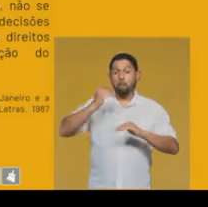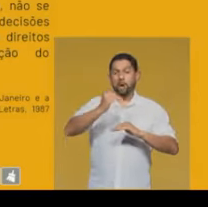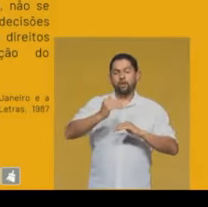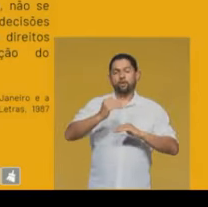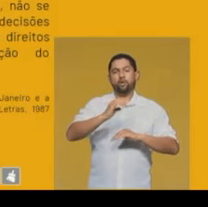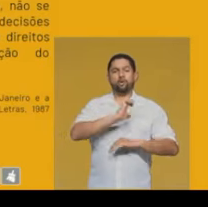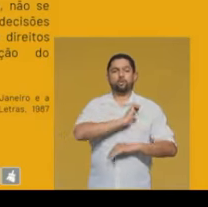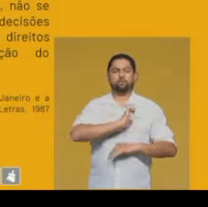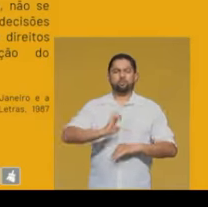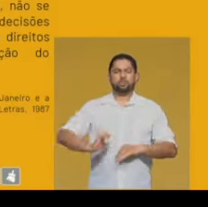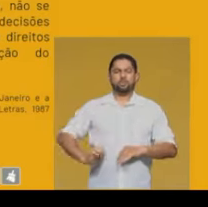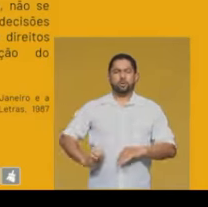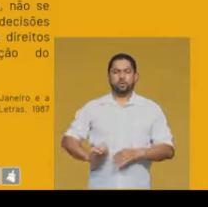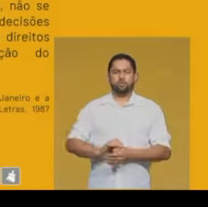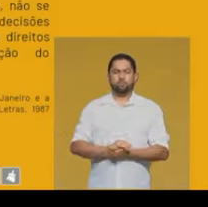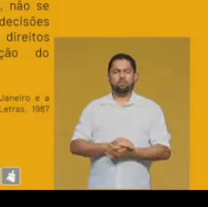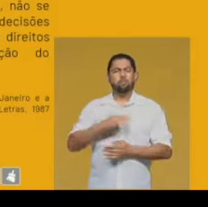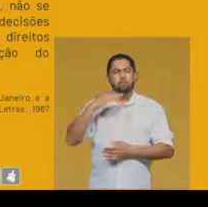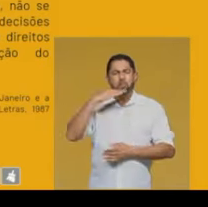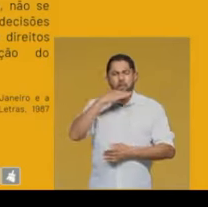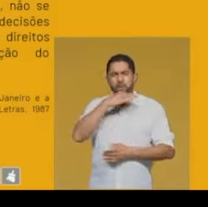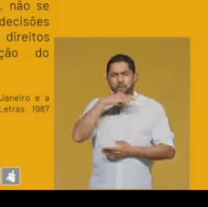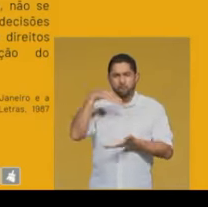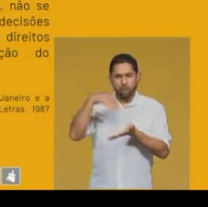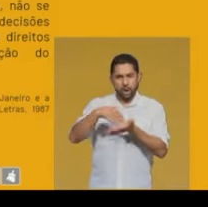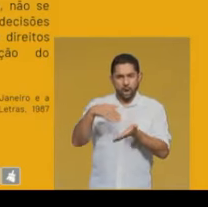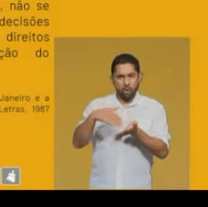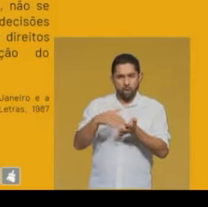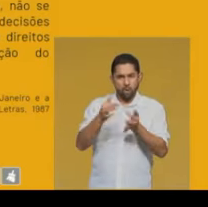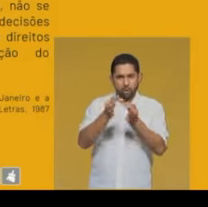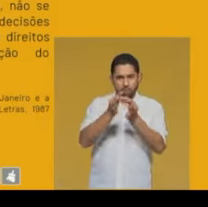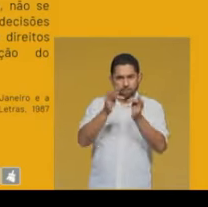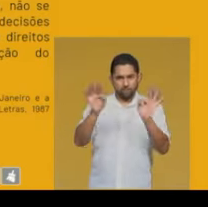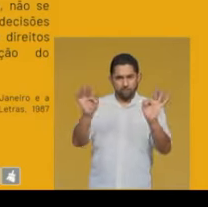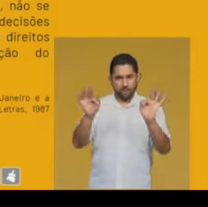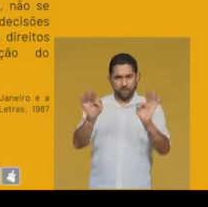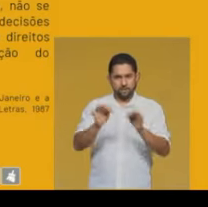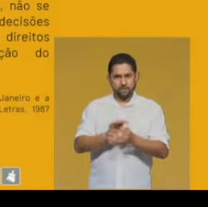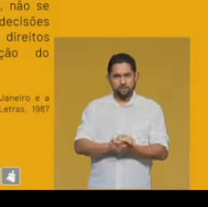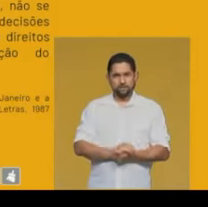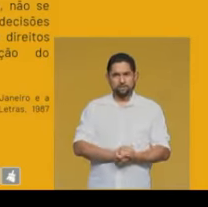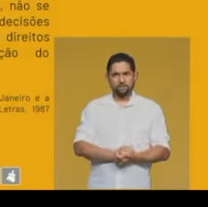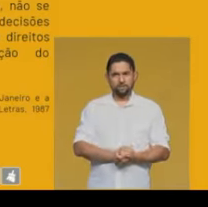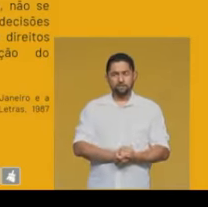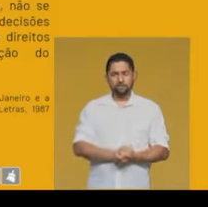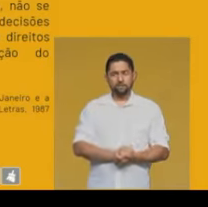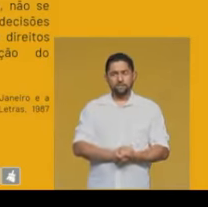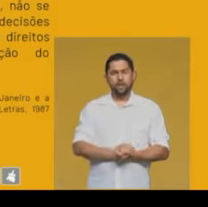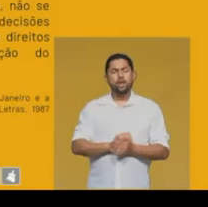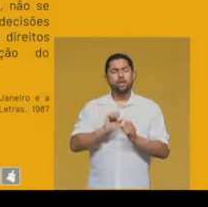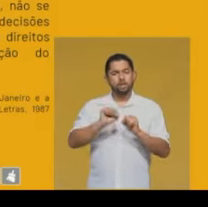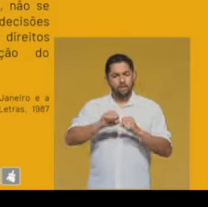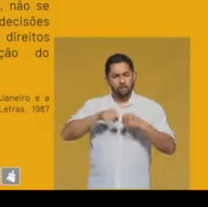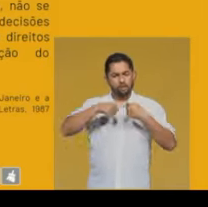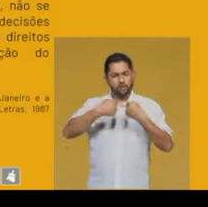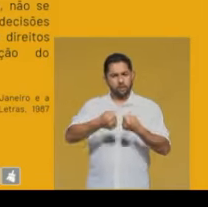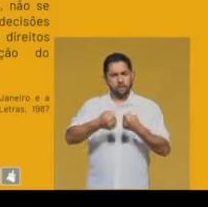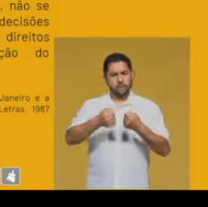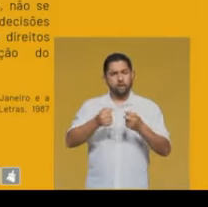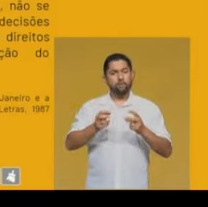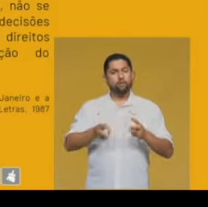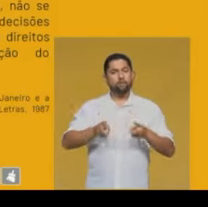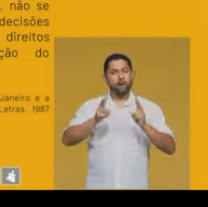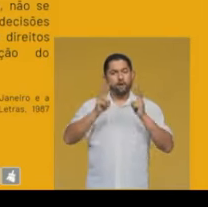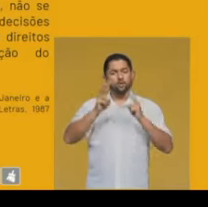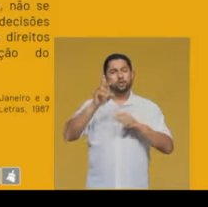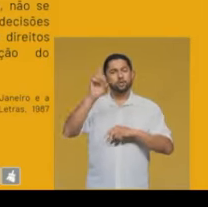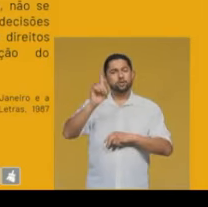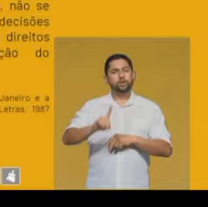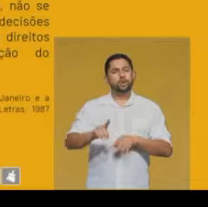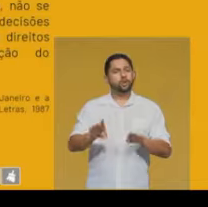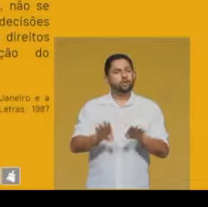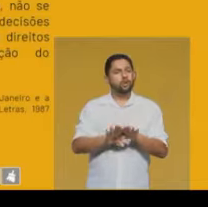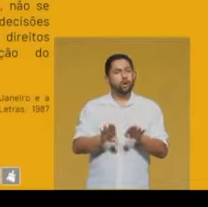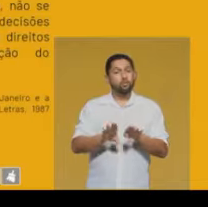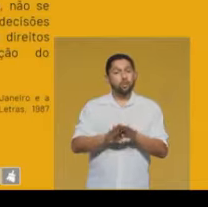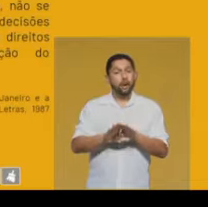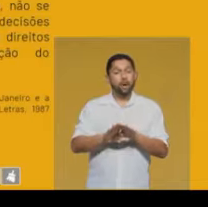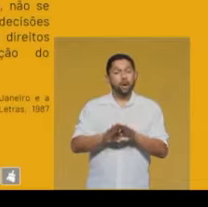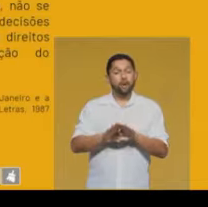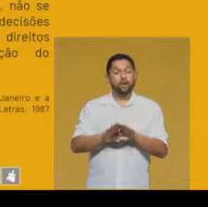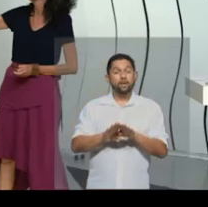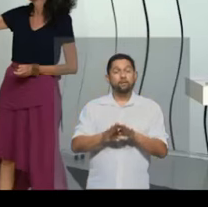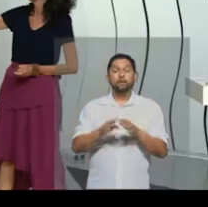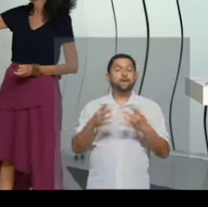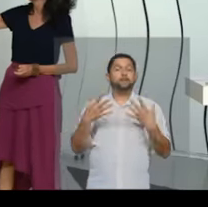bem nessa última frase. Defendiam-se valores e direitos considerados acima da